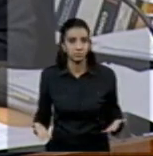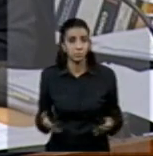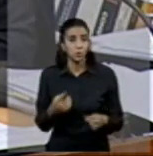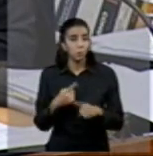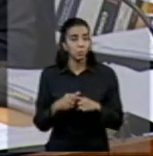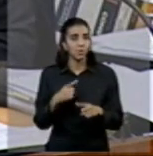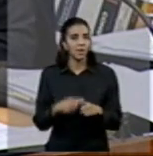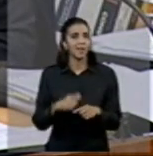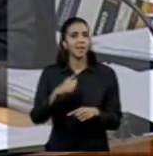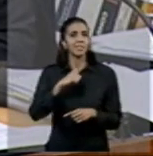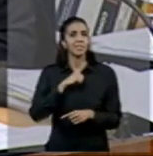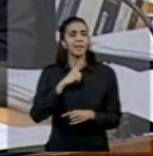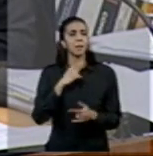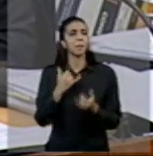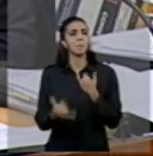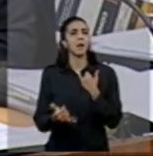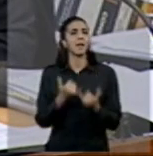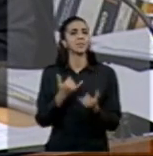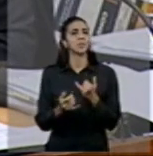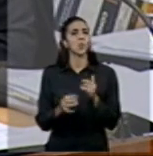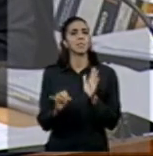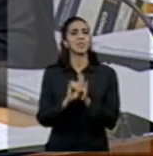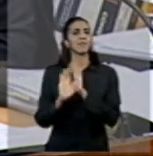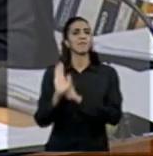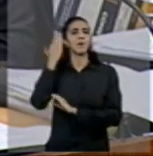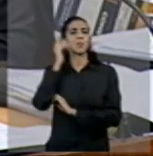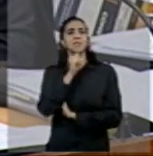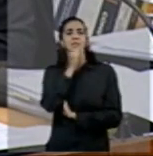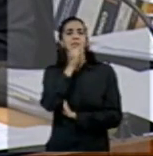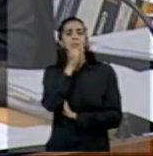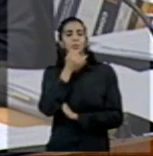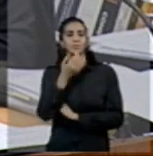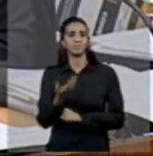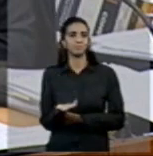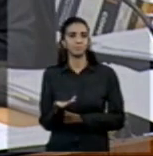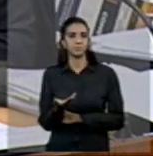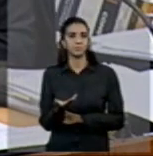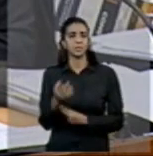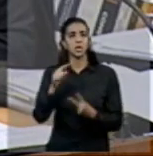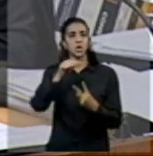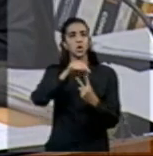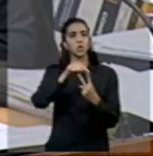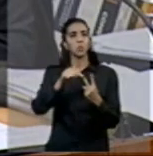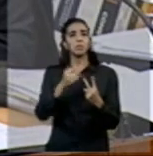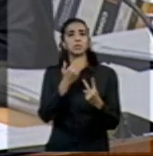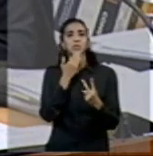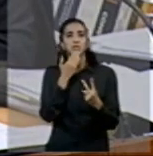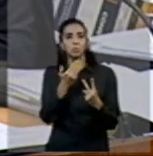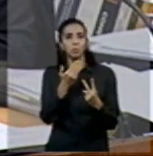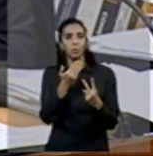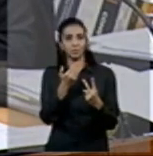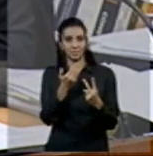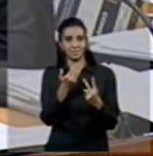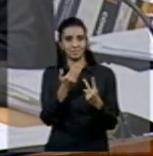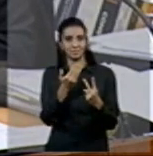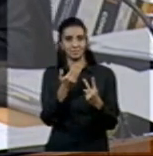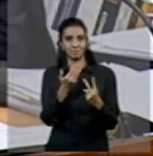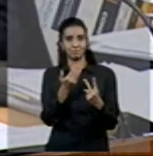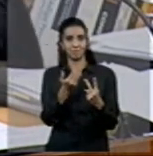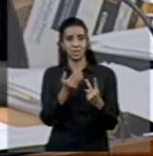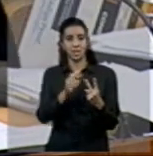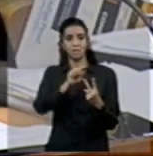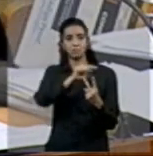falsa identidade entre dois institutos, dois regimes jurídicos